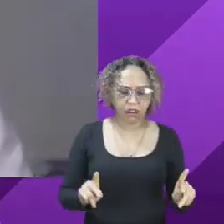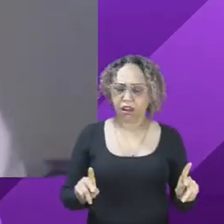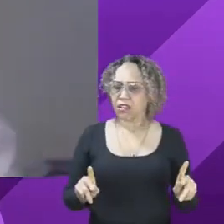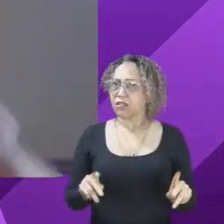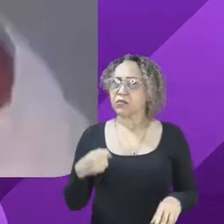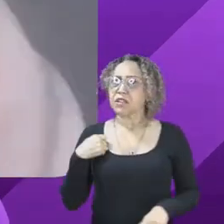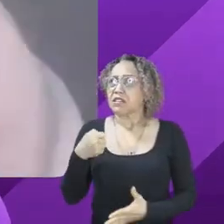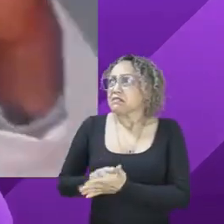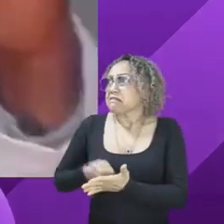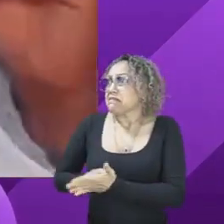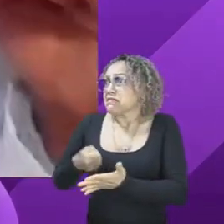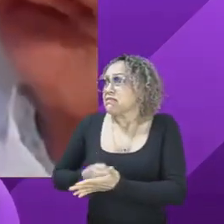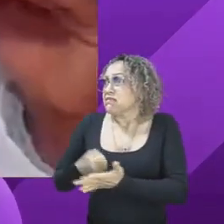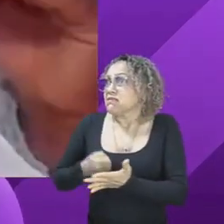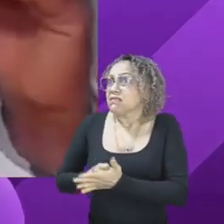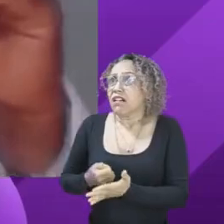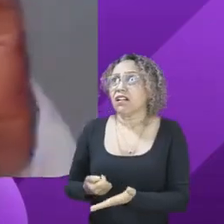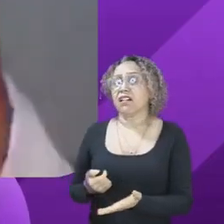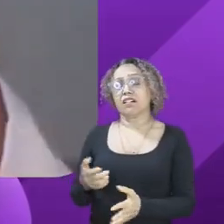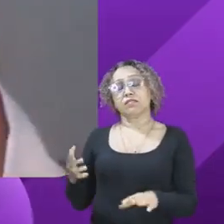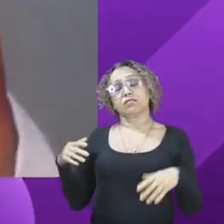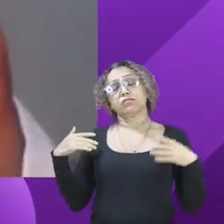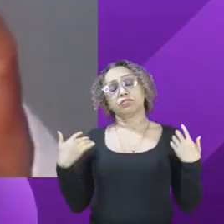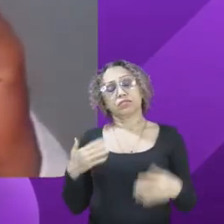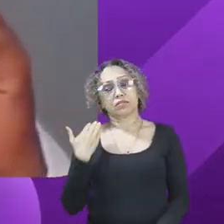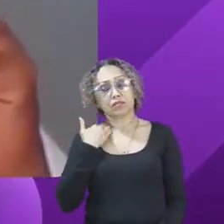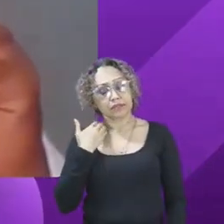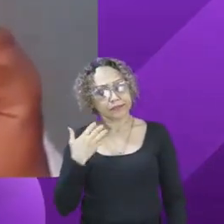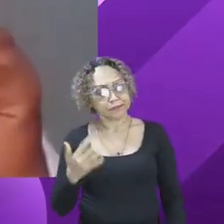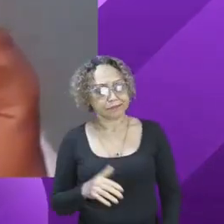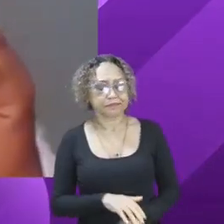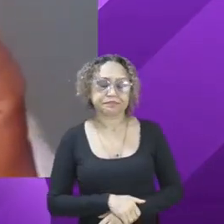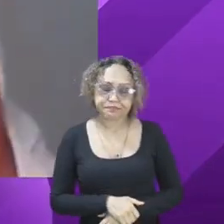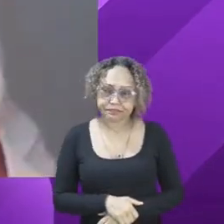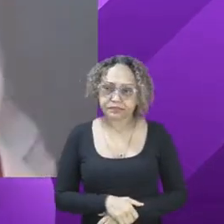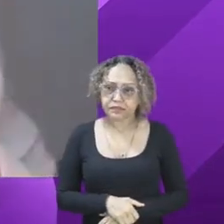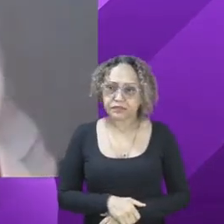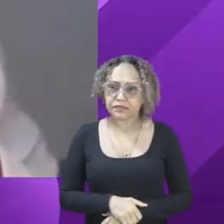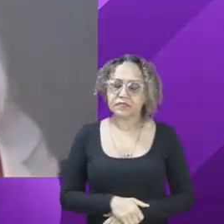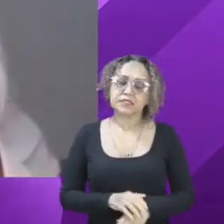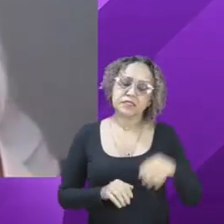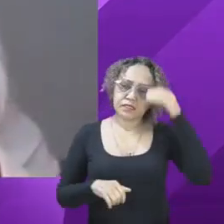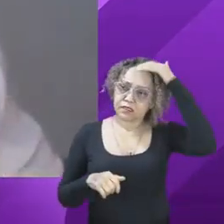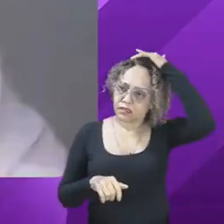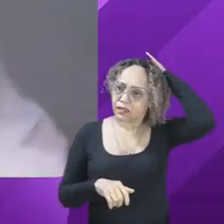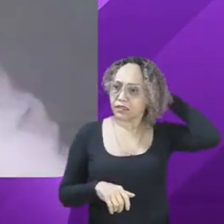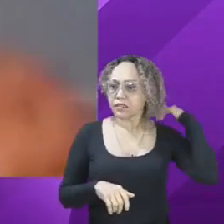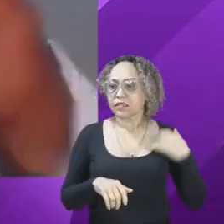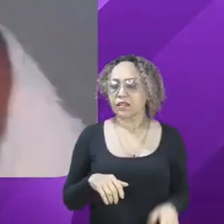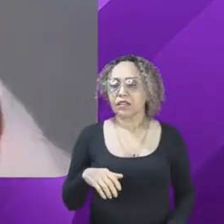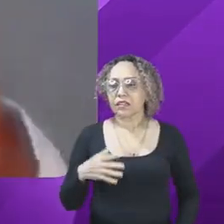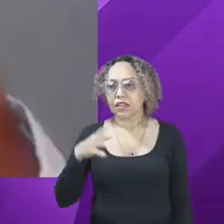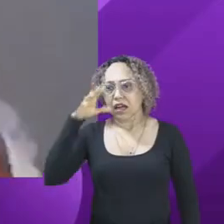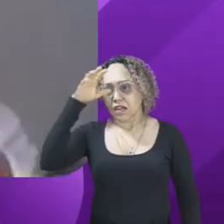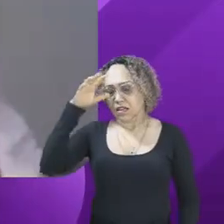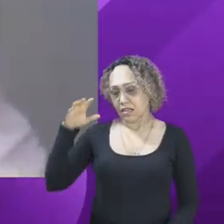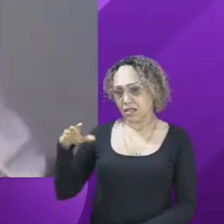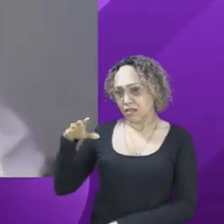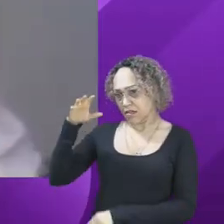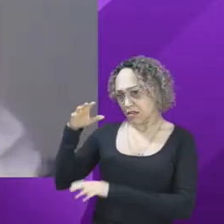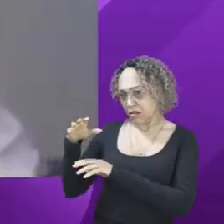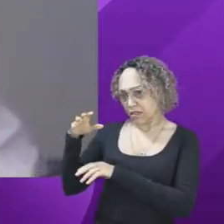bem viver. E aí essa linha, né, entre o que se reproduz, porque a gente aprendeu com a branquitude, e aquilo que a gente